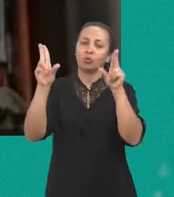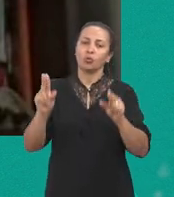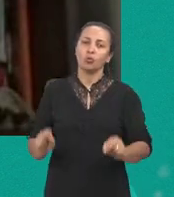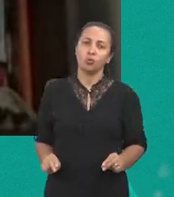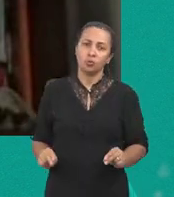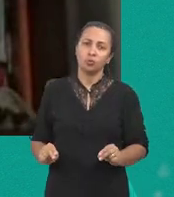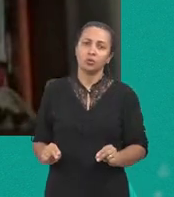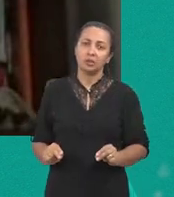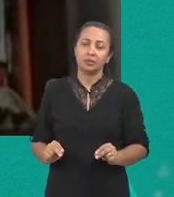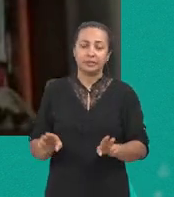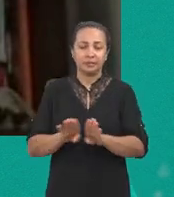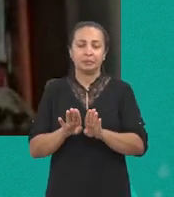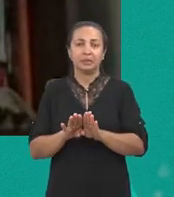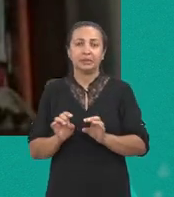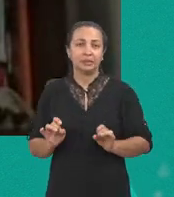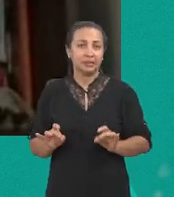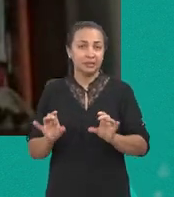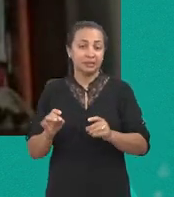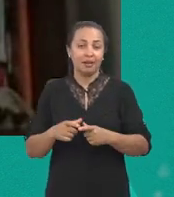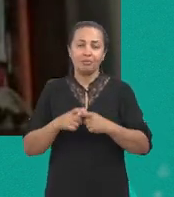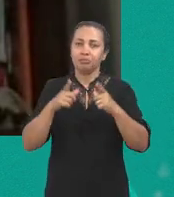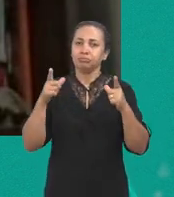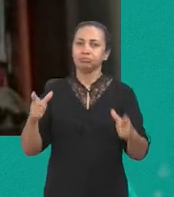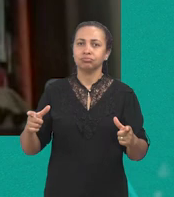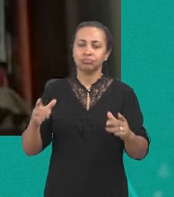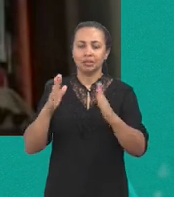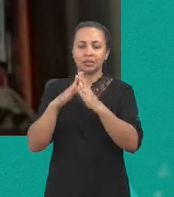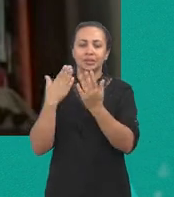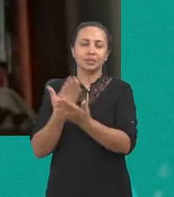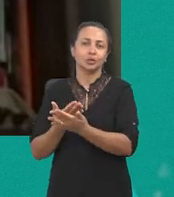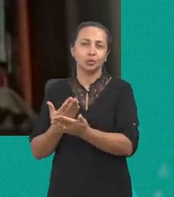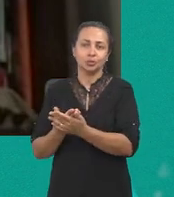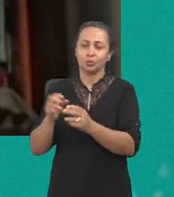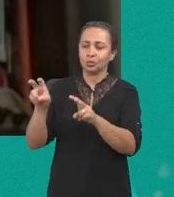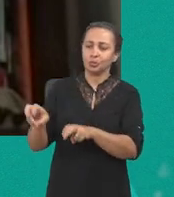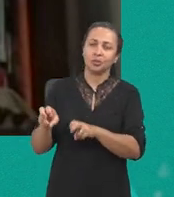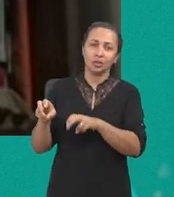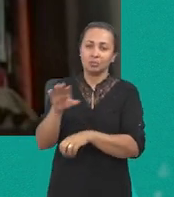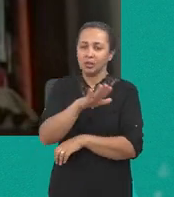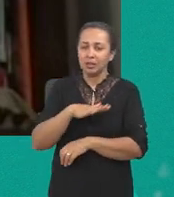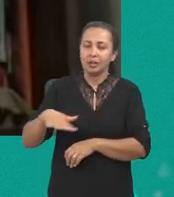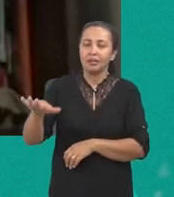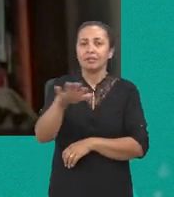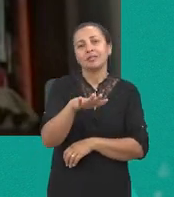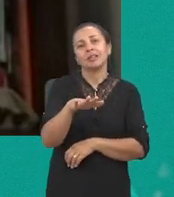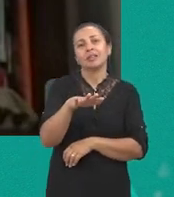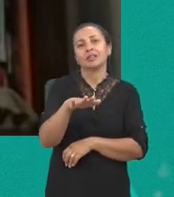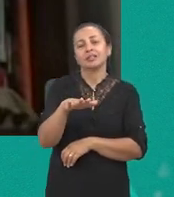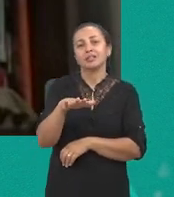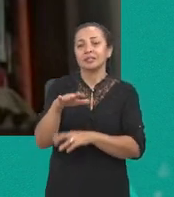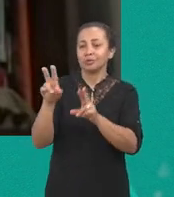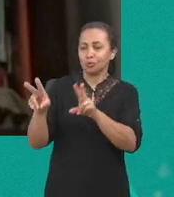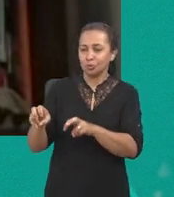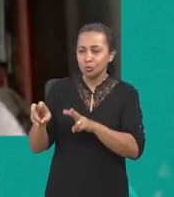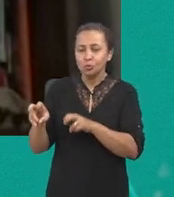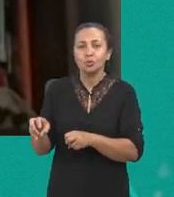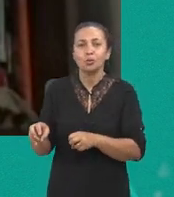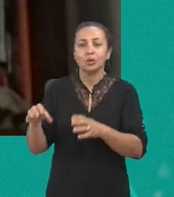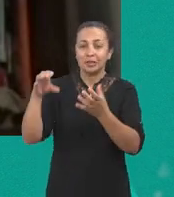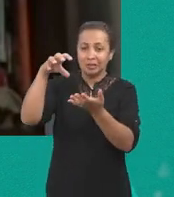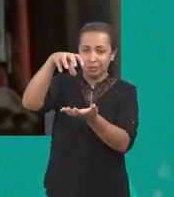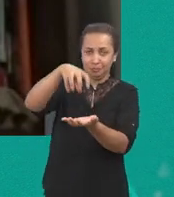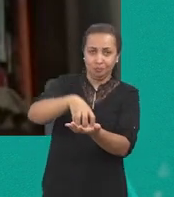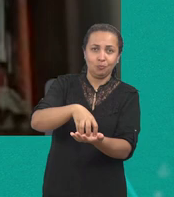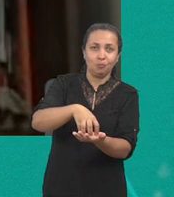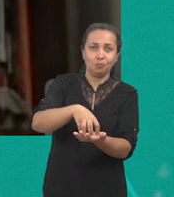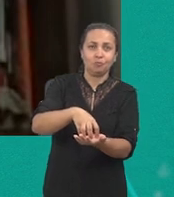vazamento de possibilidades de ampliação das escolas do campo em áreas rurais e áreas de